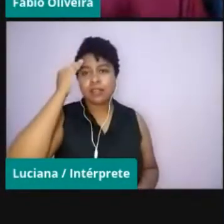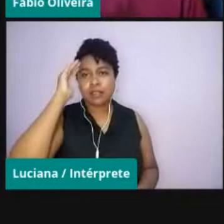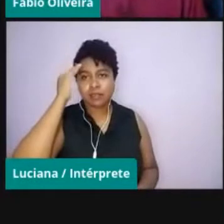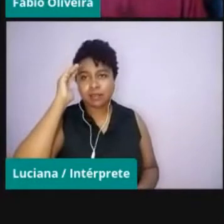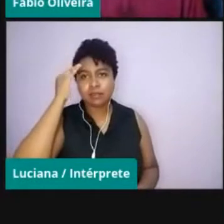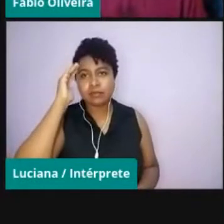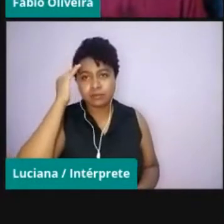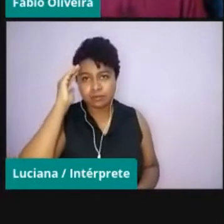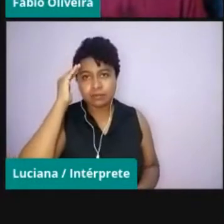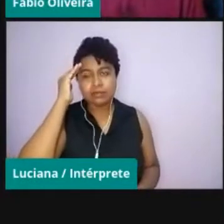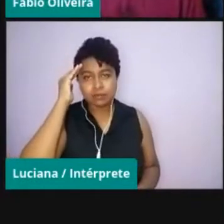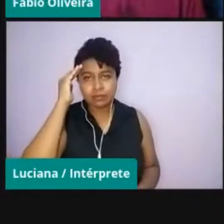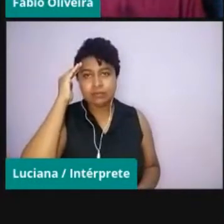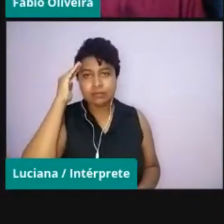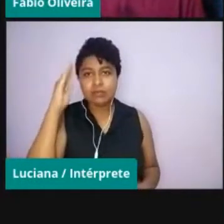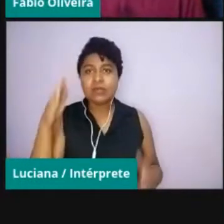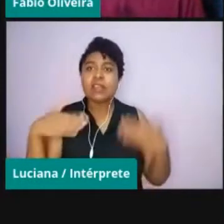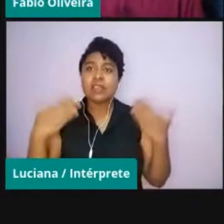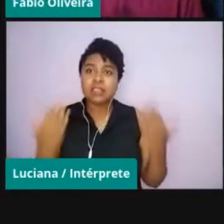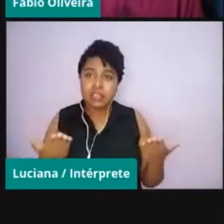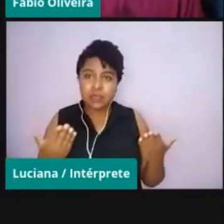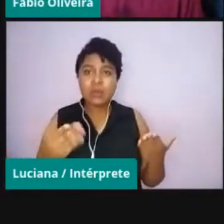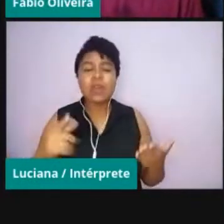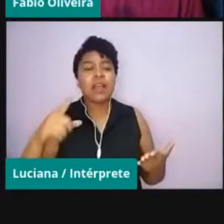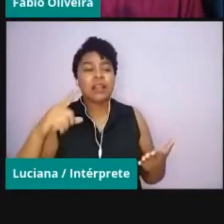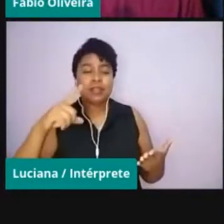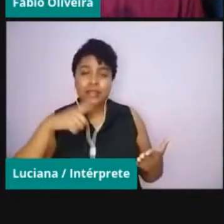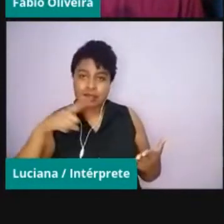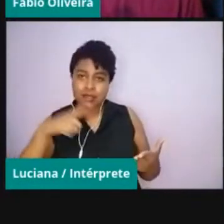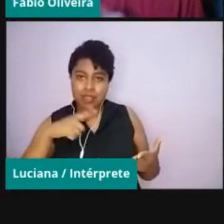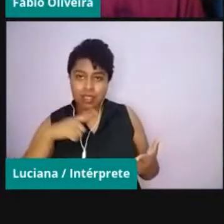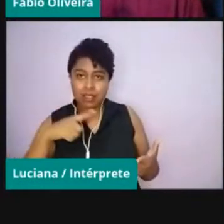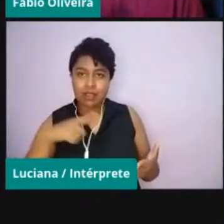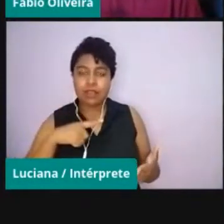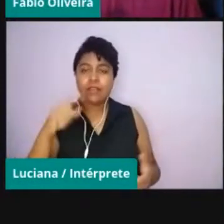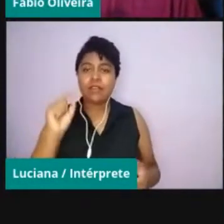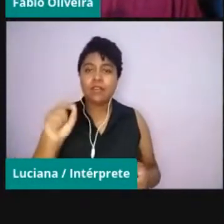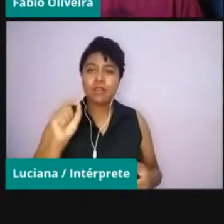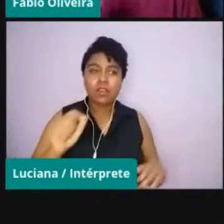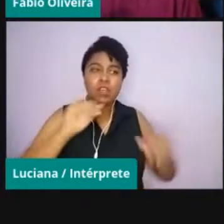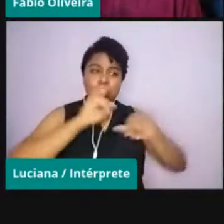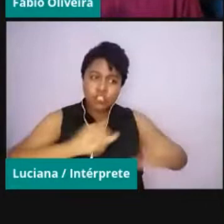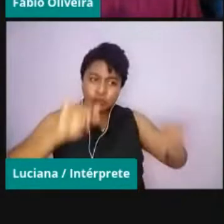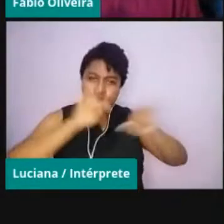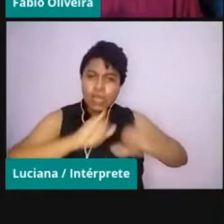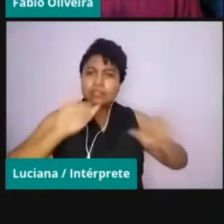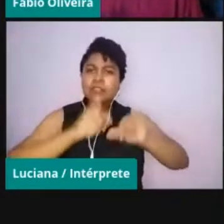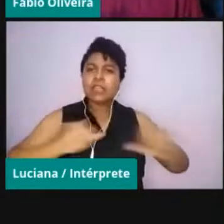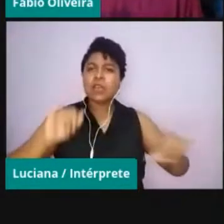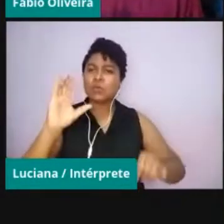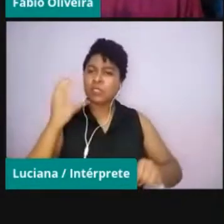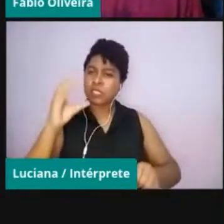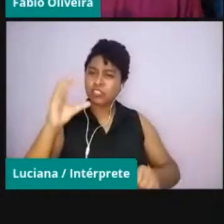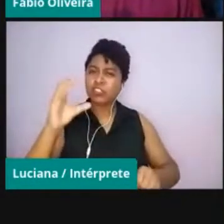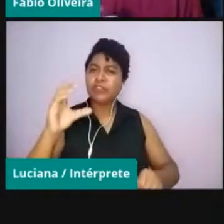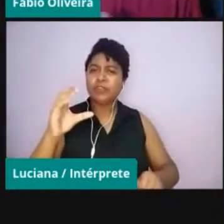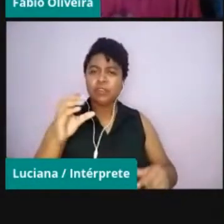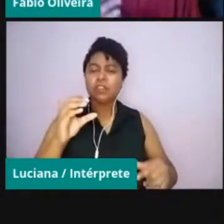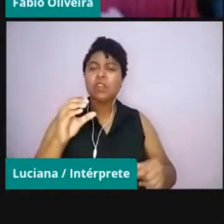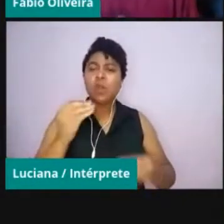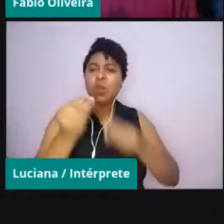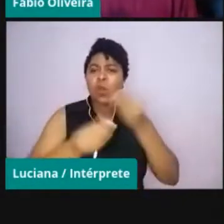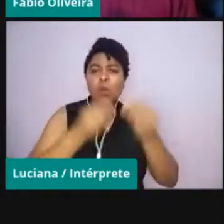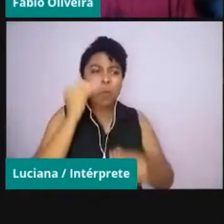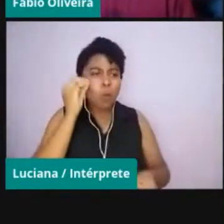teve também uma certa mobilização da divulgação científica de como explicar um conhecimento para